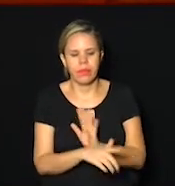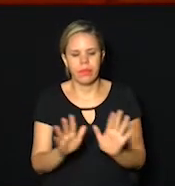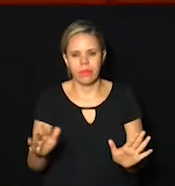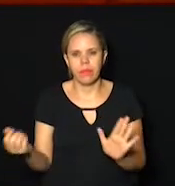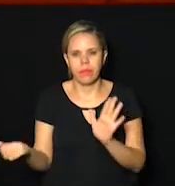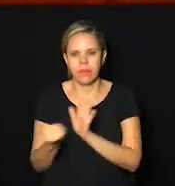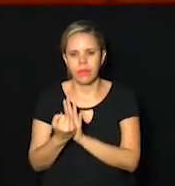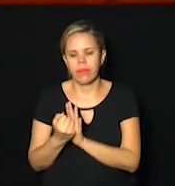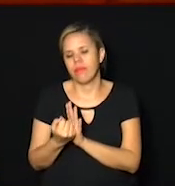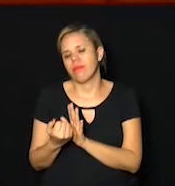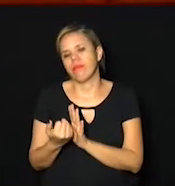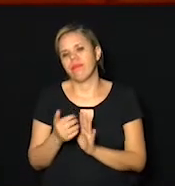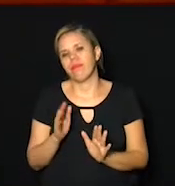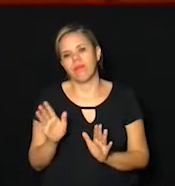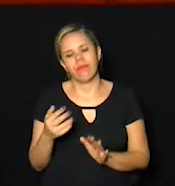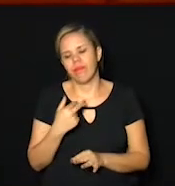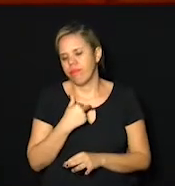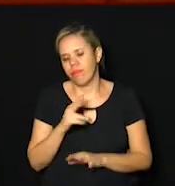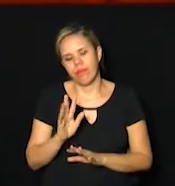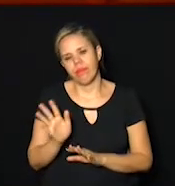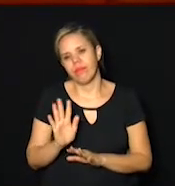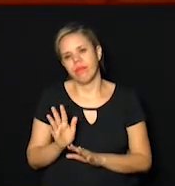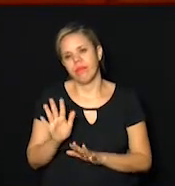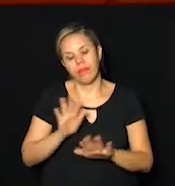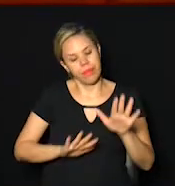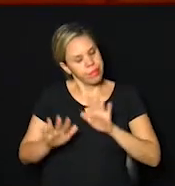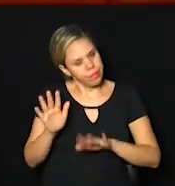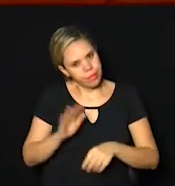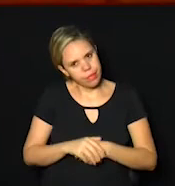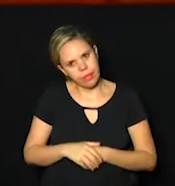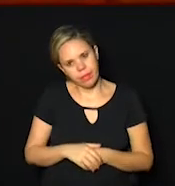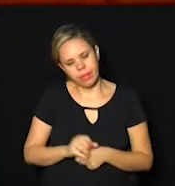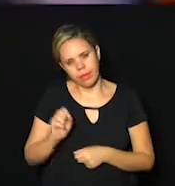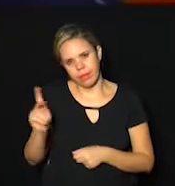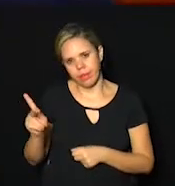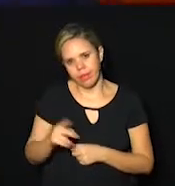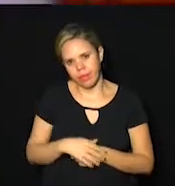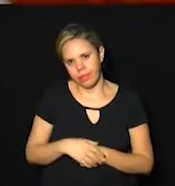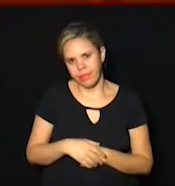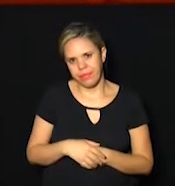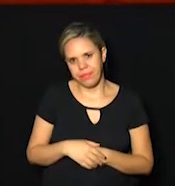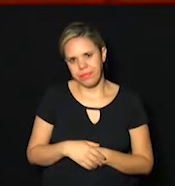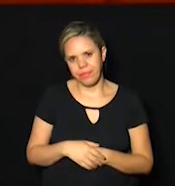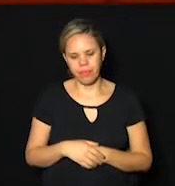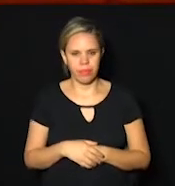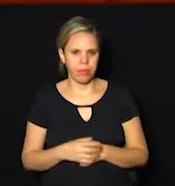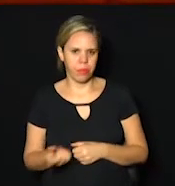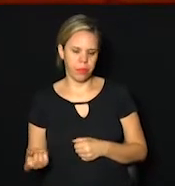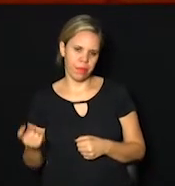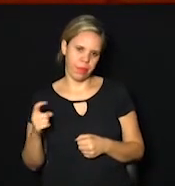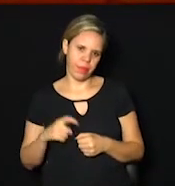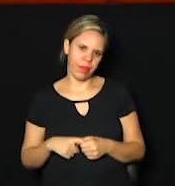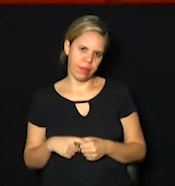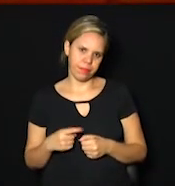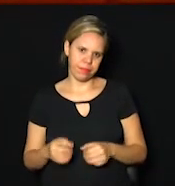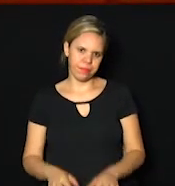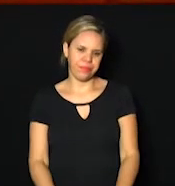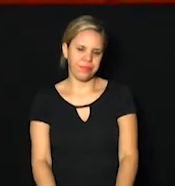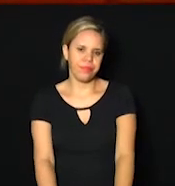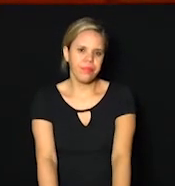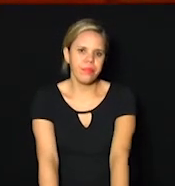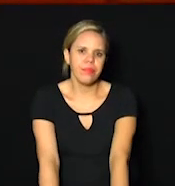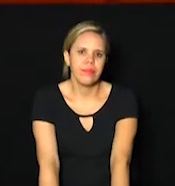vai usar na campanha e não pode, tá, gente? Cuidado com isso, ok? Vamos voltar, então?